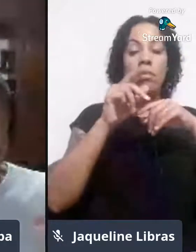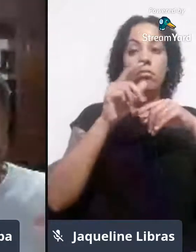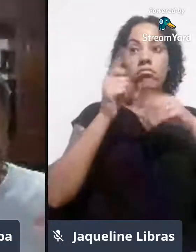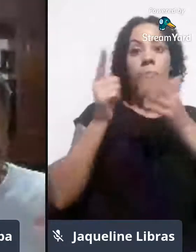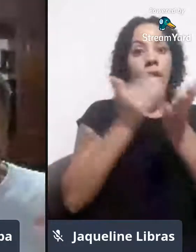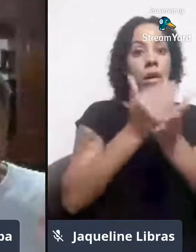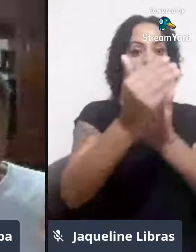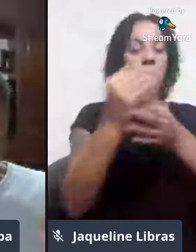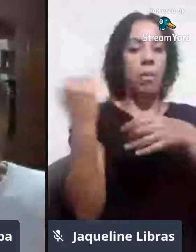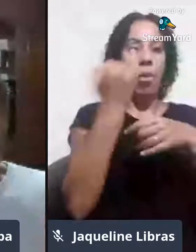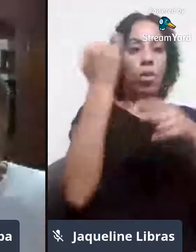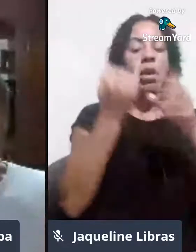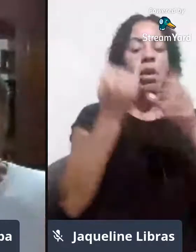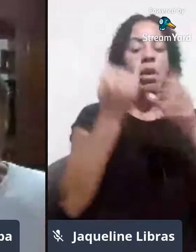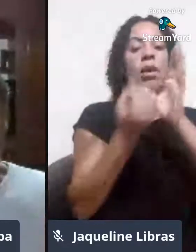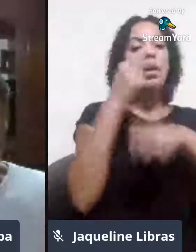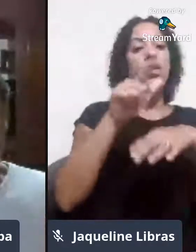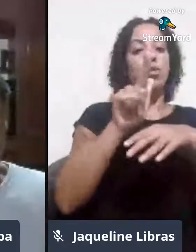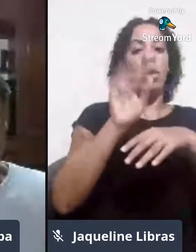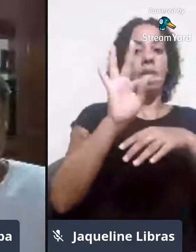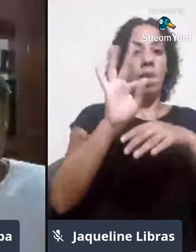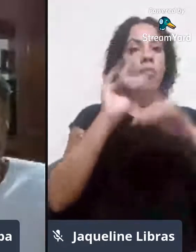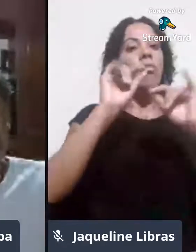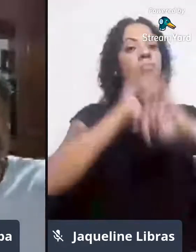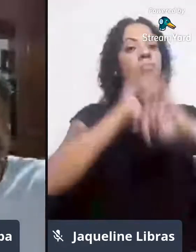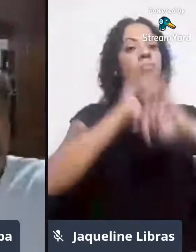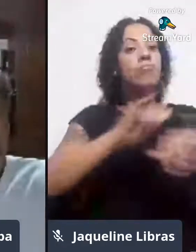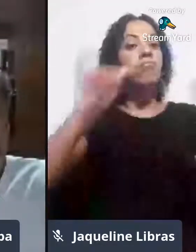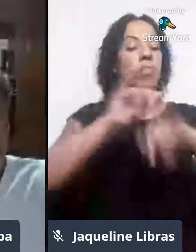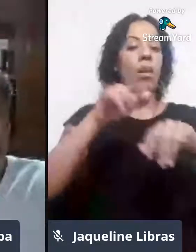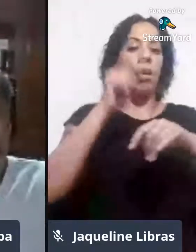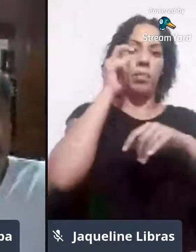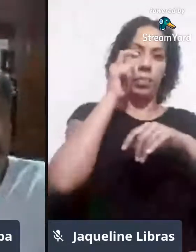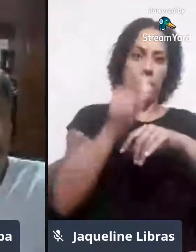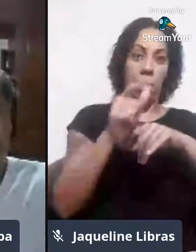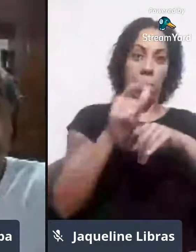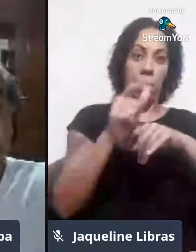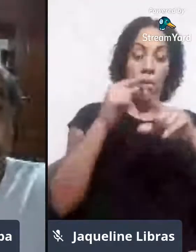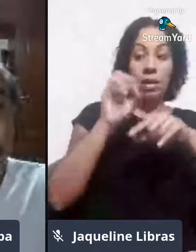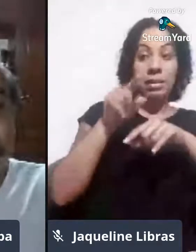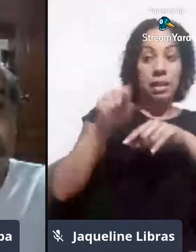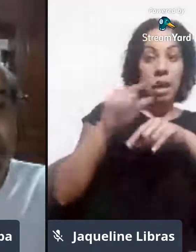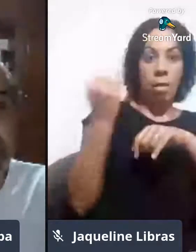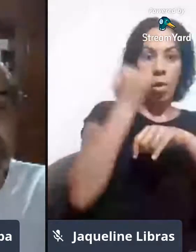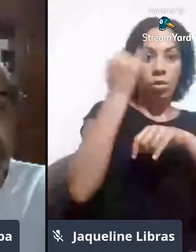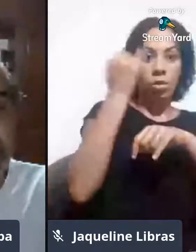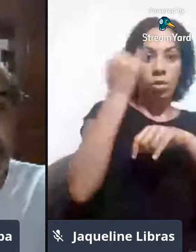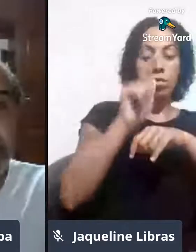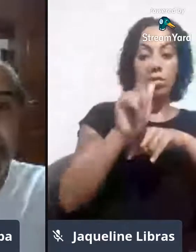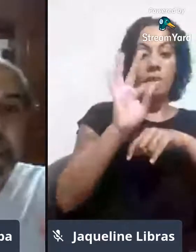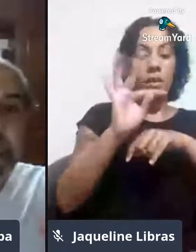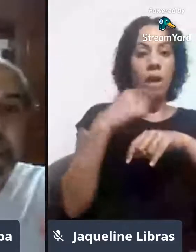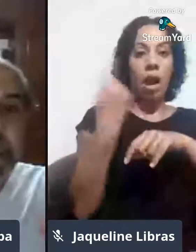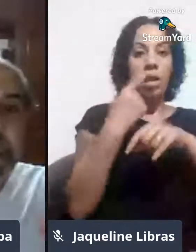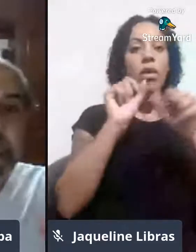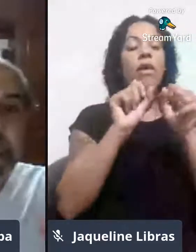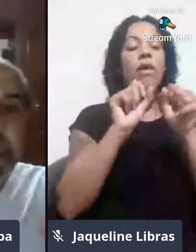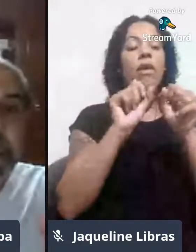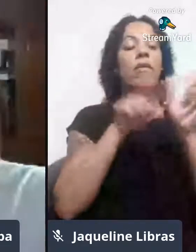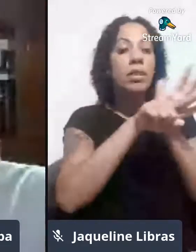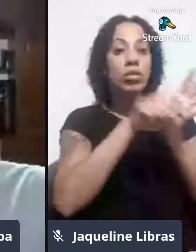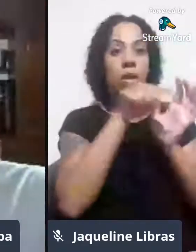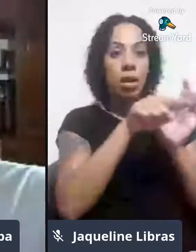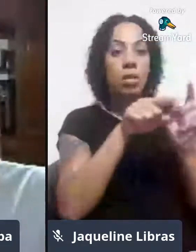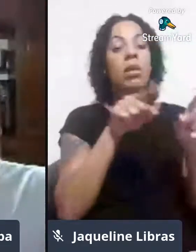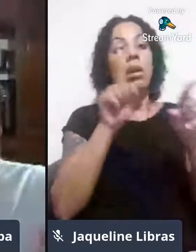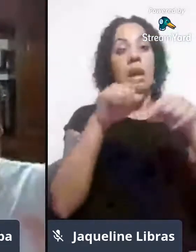para se falarem, né, é muito interessante, porque se é importante ter GT para a gente concentrar a pesquisa, tanto no